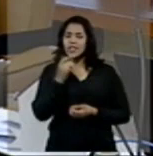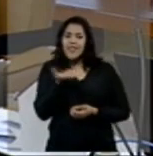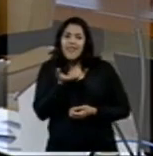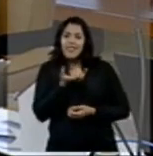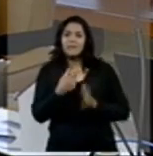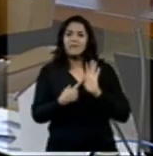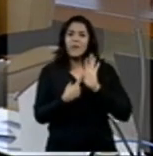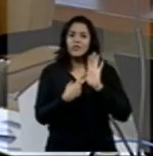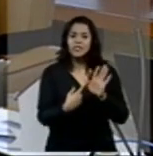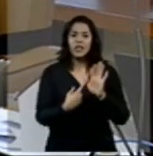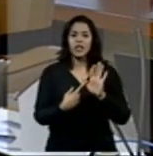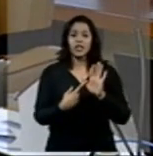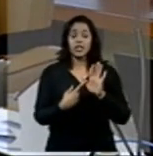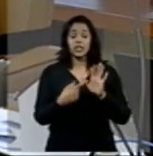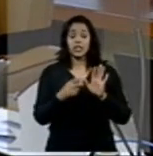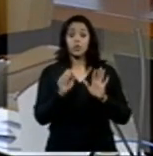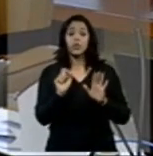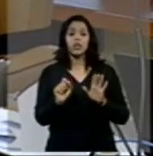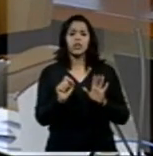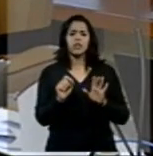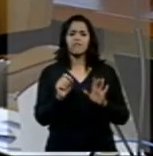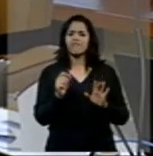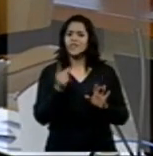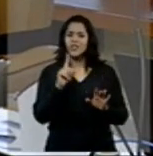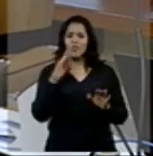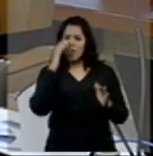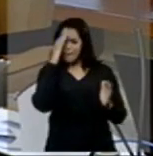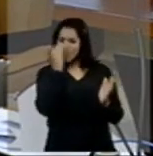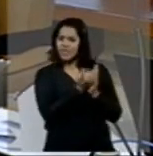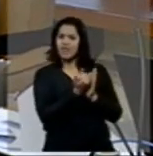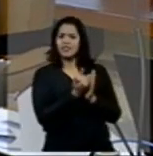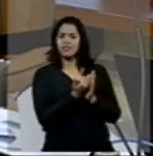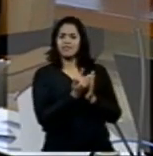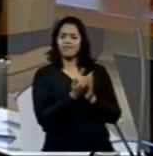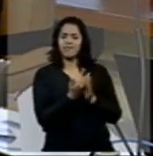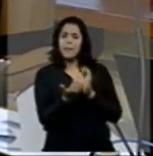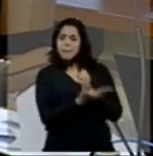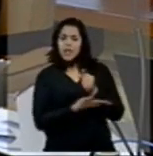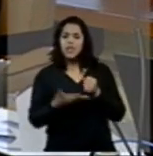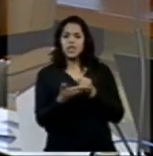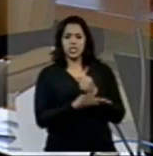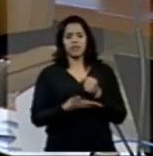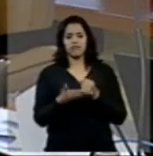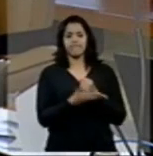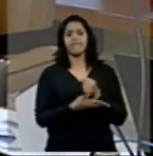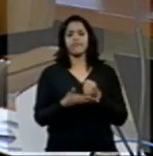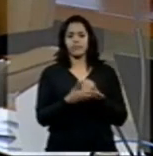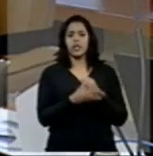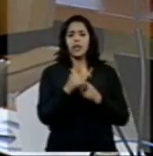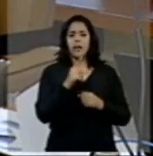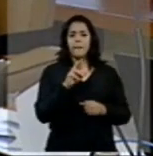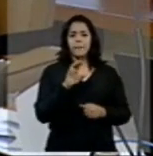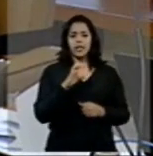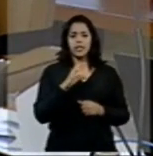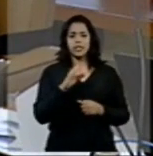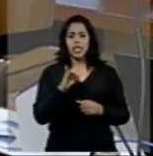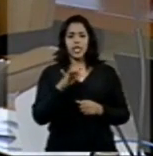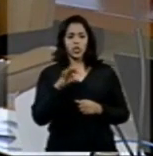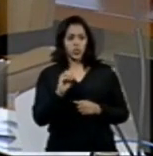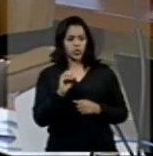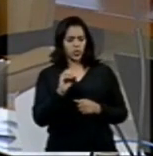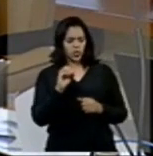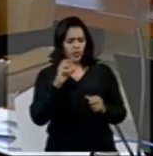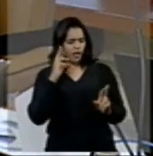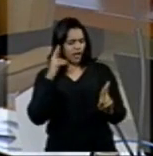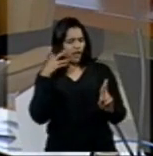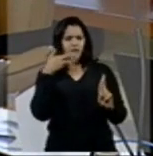intentar demonstrar que é o descumprimento de um preceito fundamental. Em outras palavras, a baliza para o exame desta matéria,